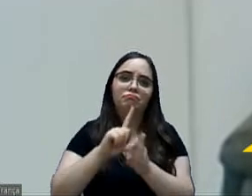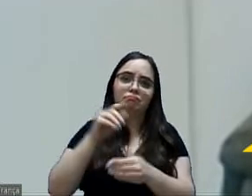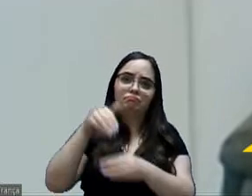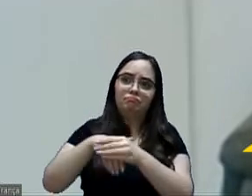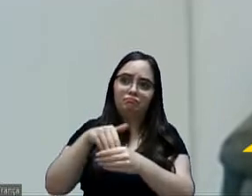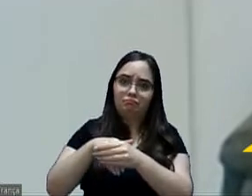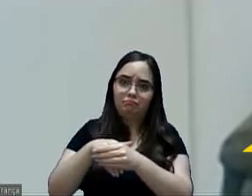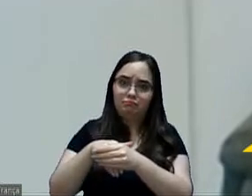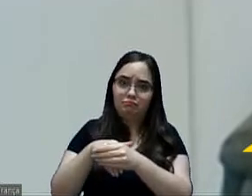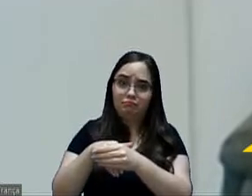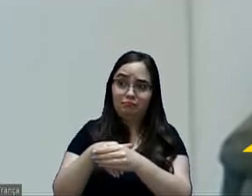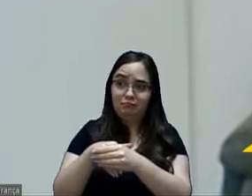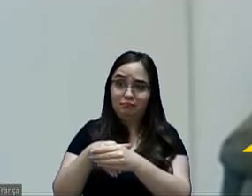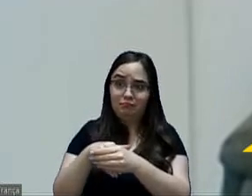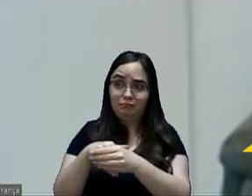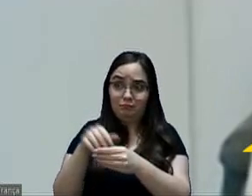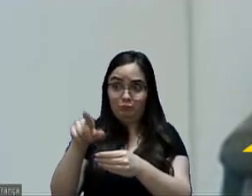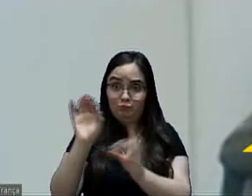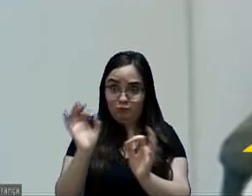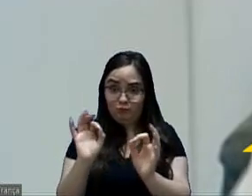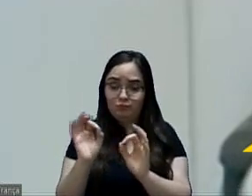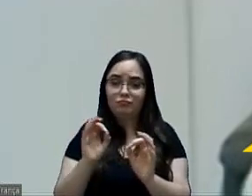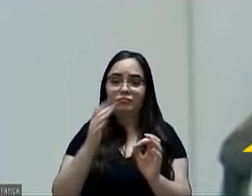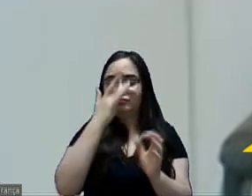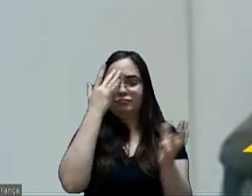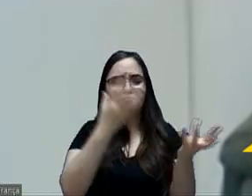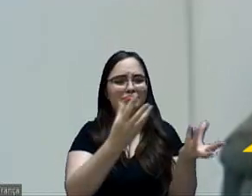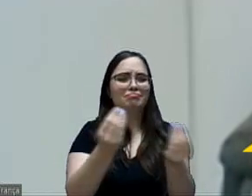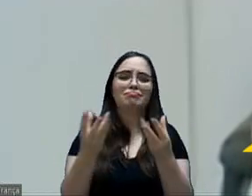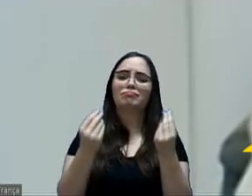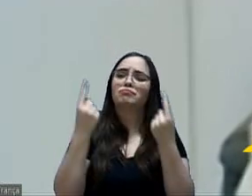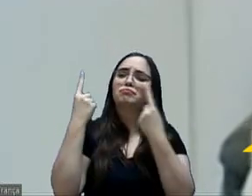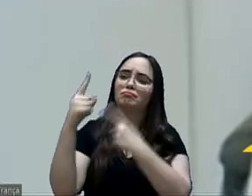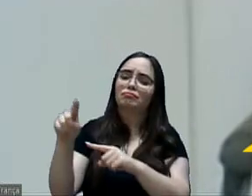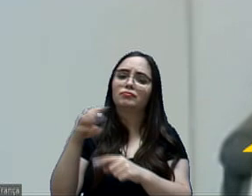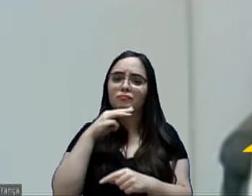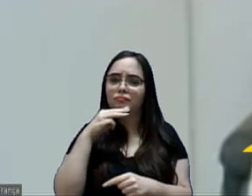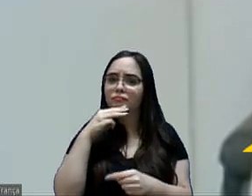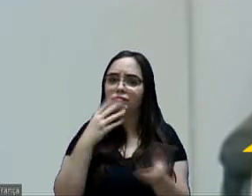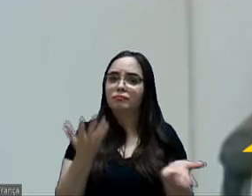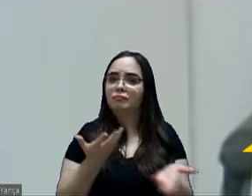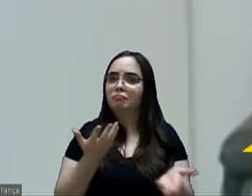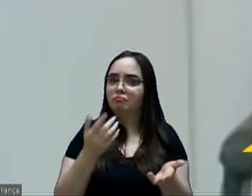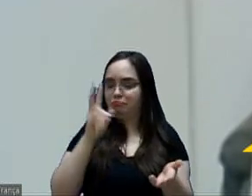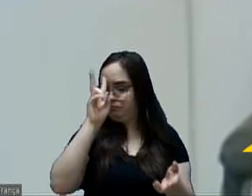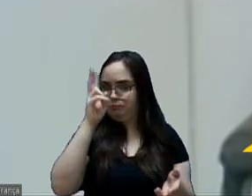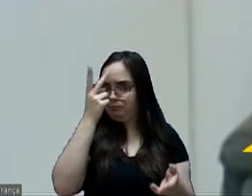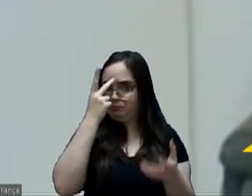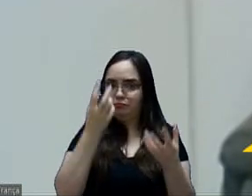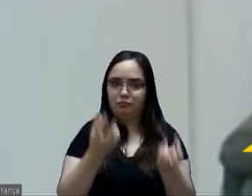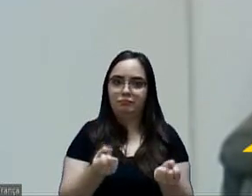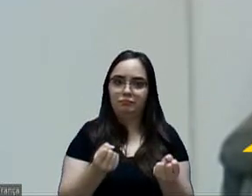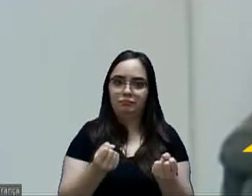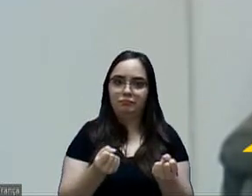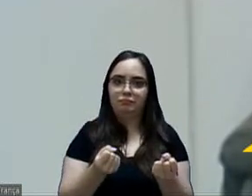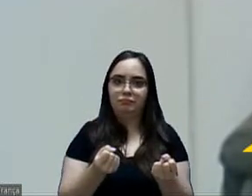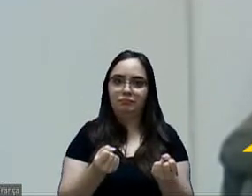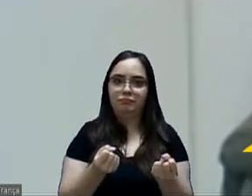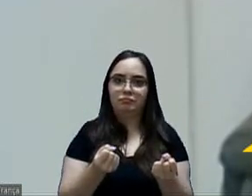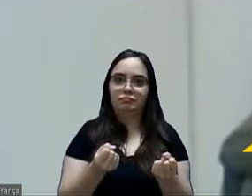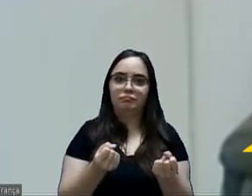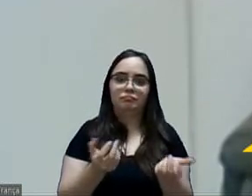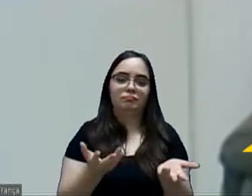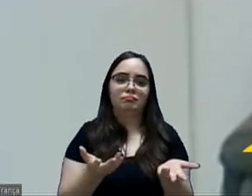do vereador Manga. Você escorraçou o Manga na campanha. Agora o que está acontecendo? Para você vir ameaçar vereador